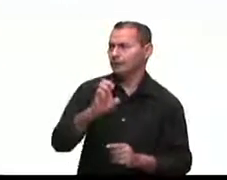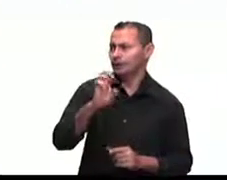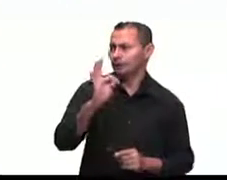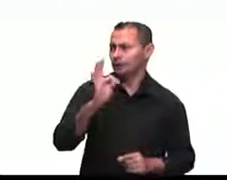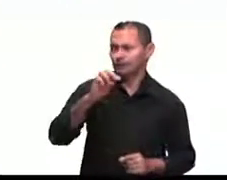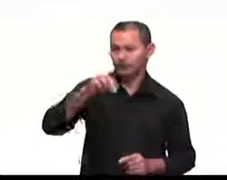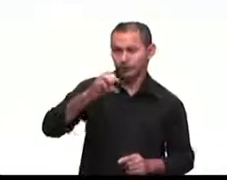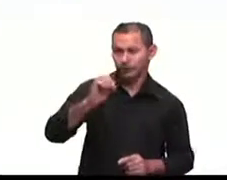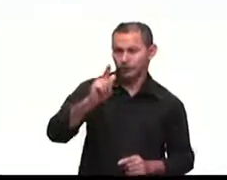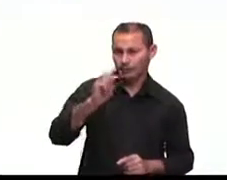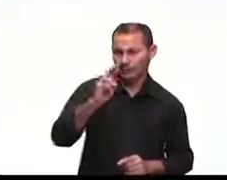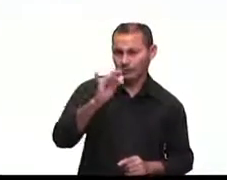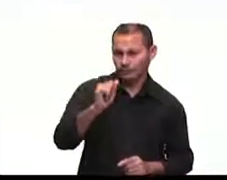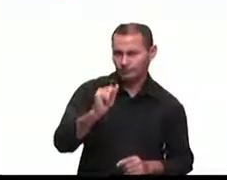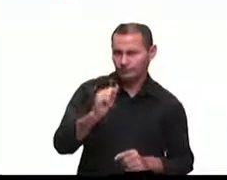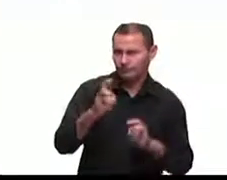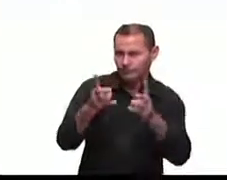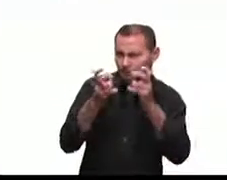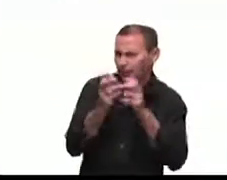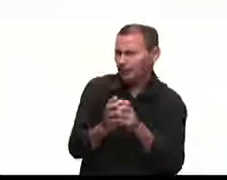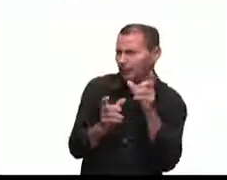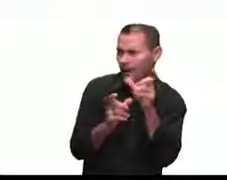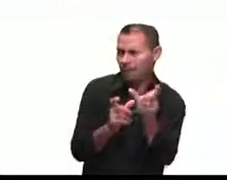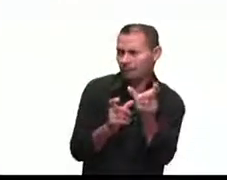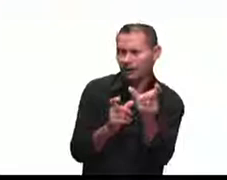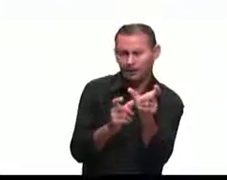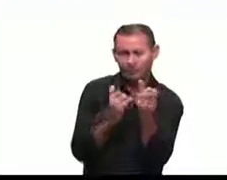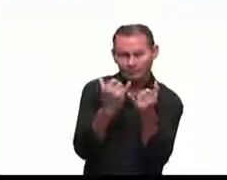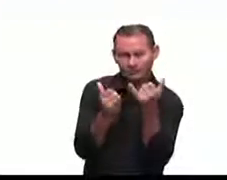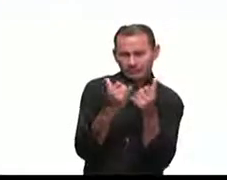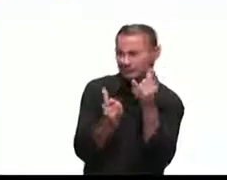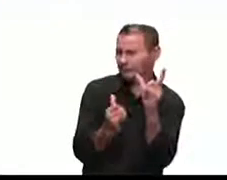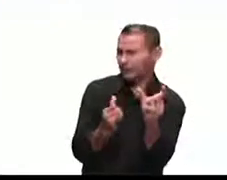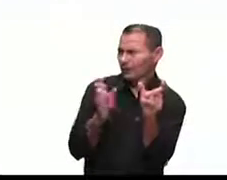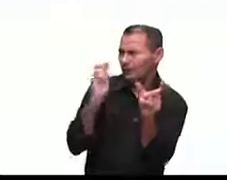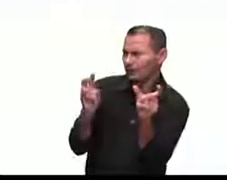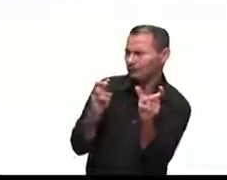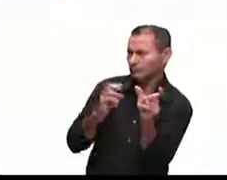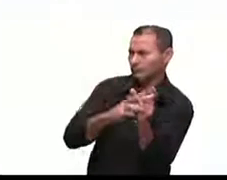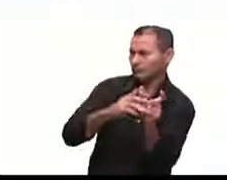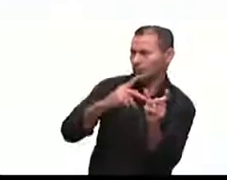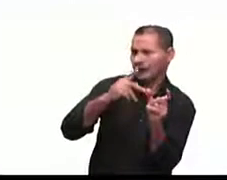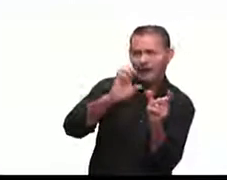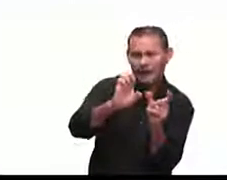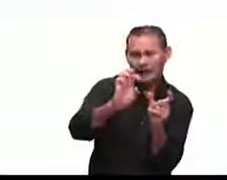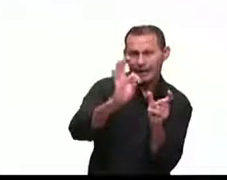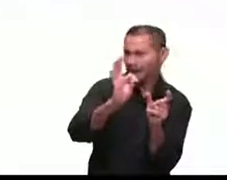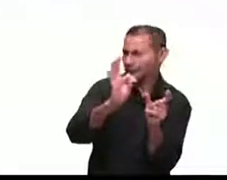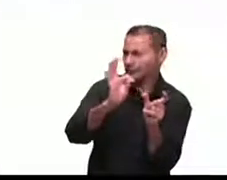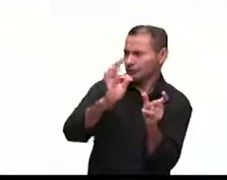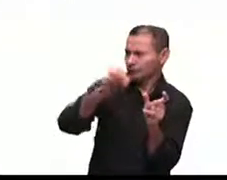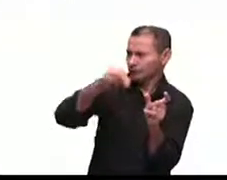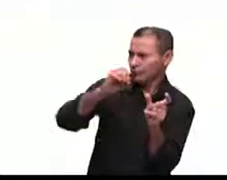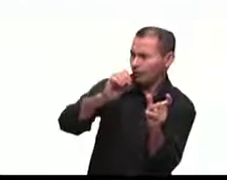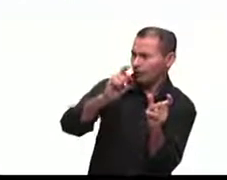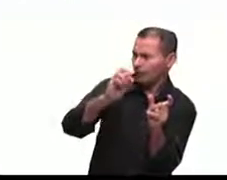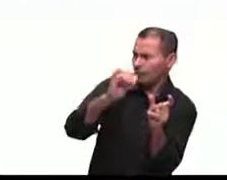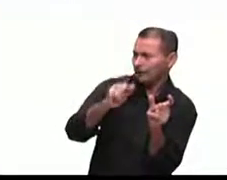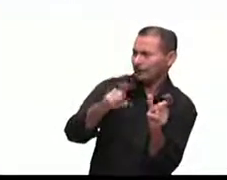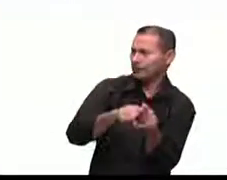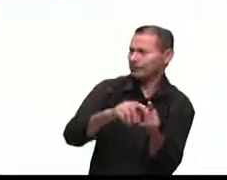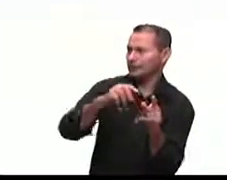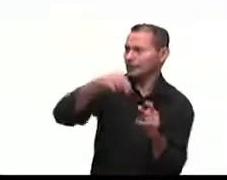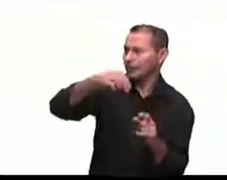netnográfica. Percebam vocês, as palavras são bem semelhantes, né? Com diferença apenas de um N,